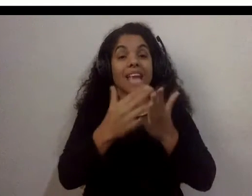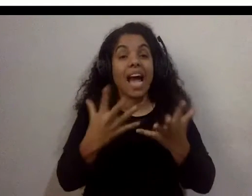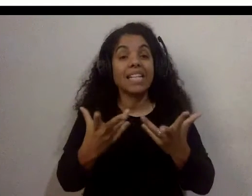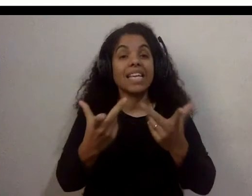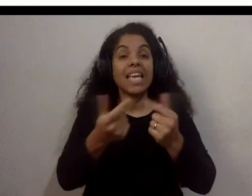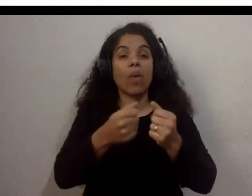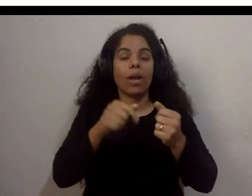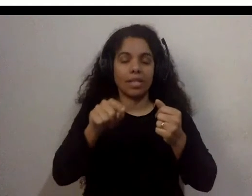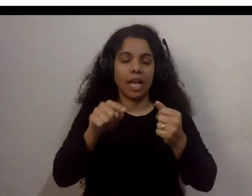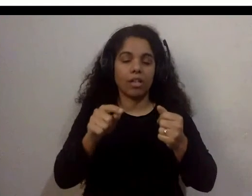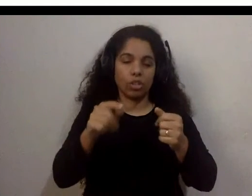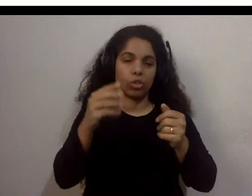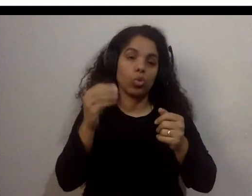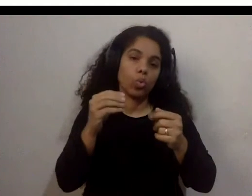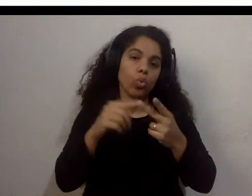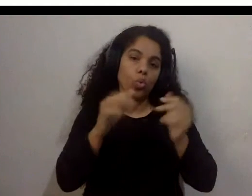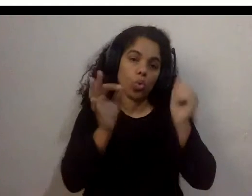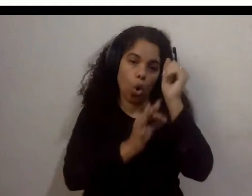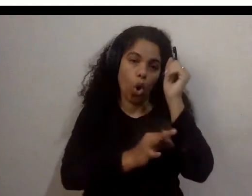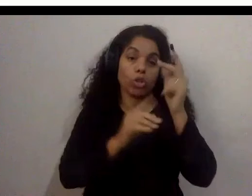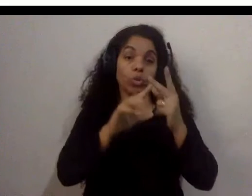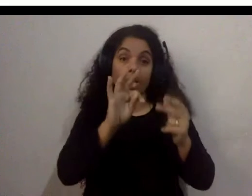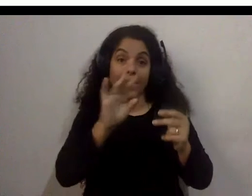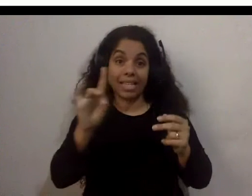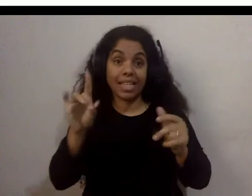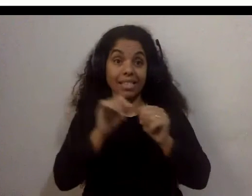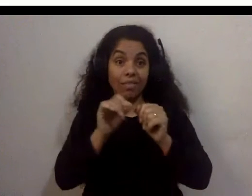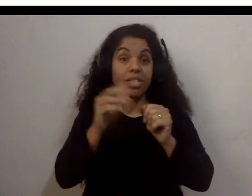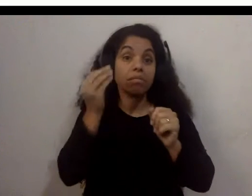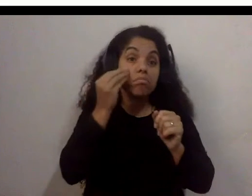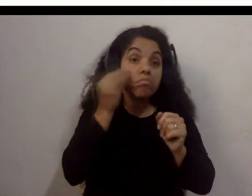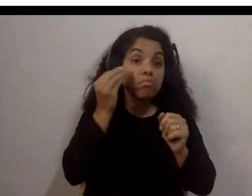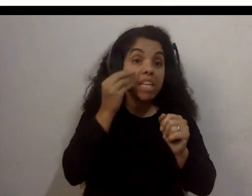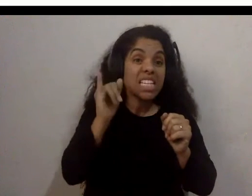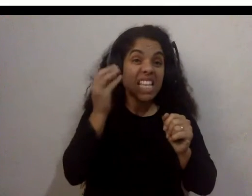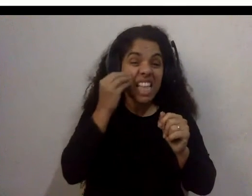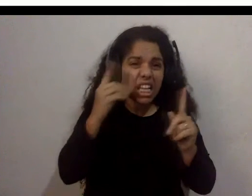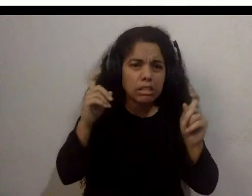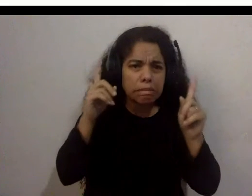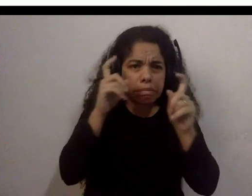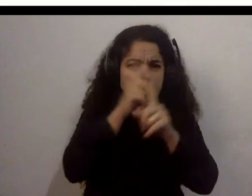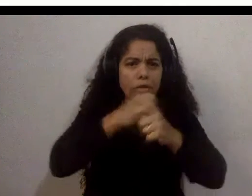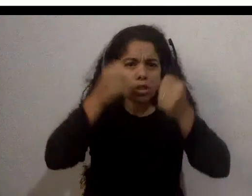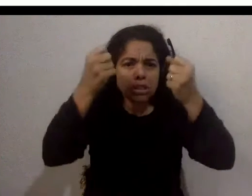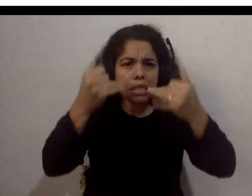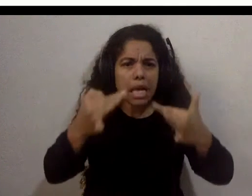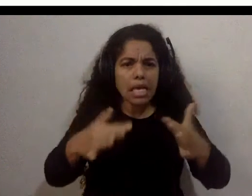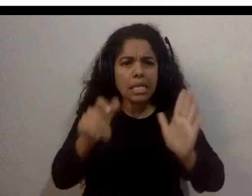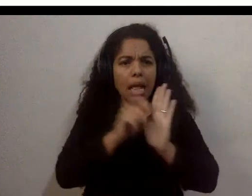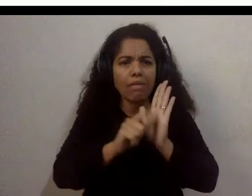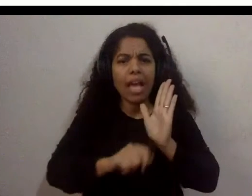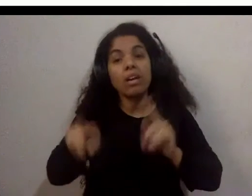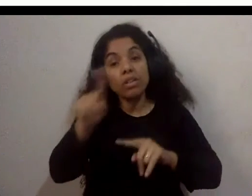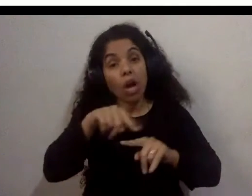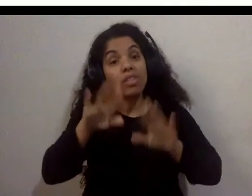isso quer dizer? Quer dizer que o TDD, quando você estiver fazendo um teste, se o teste for muito difícil de escrever, talvez